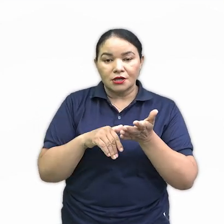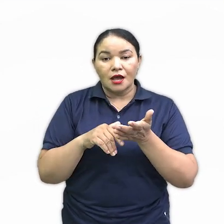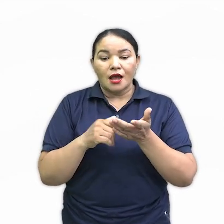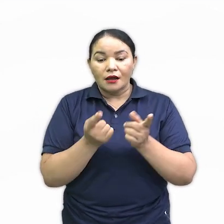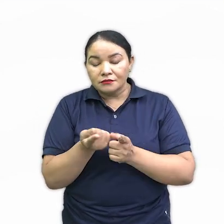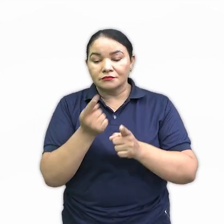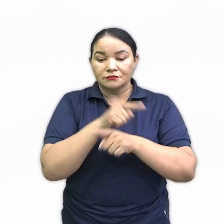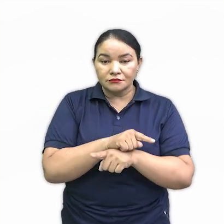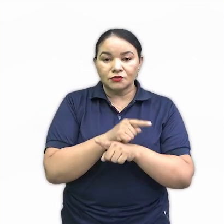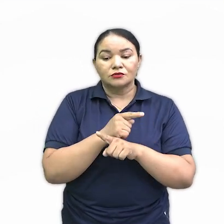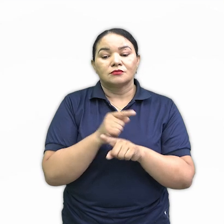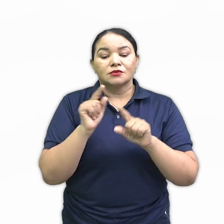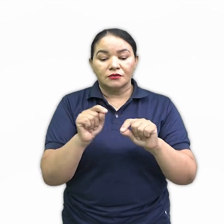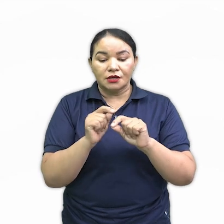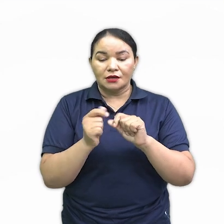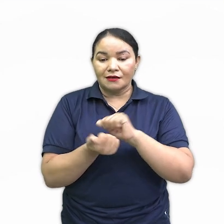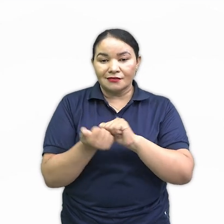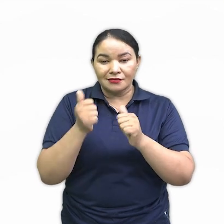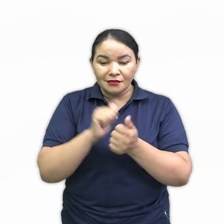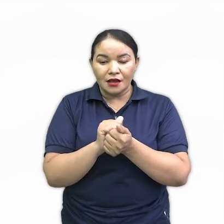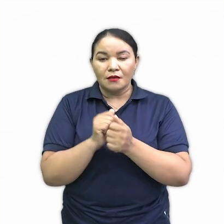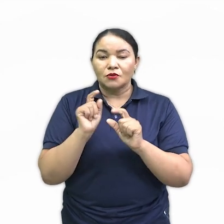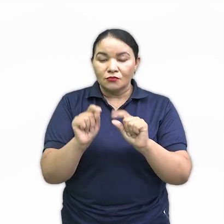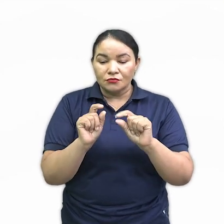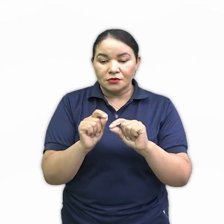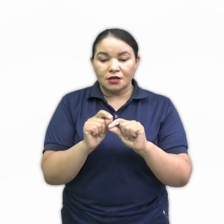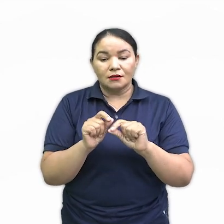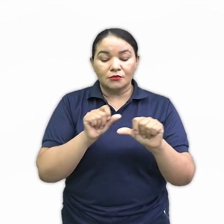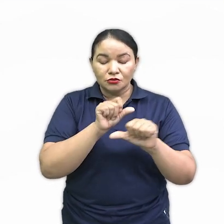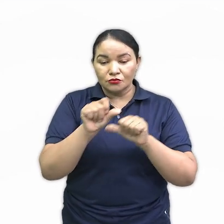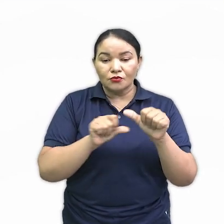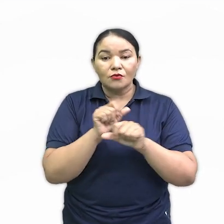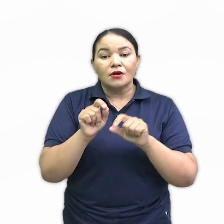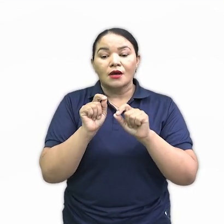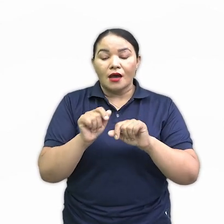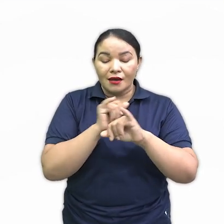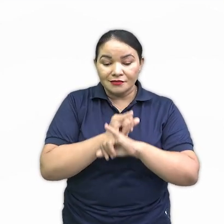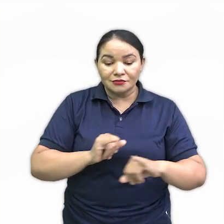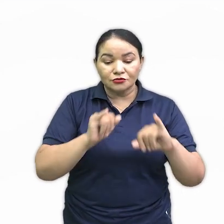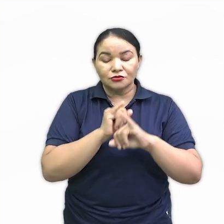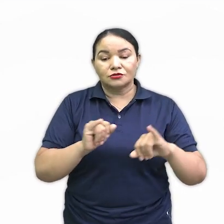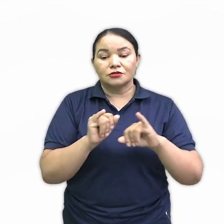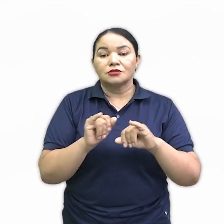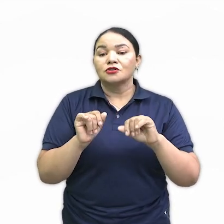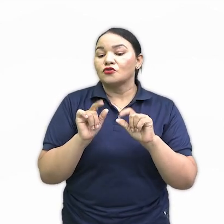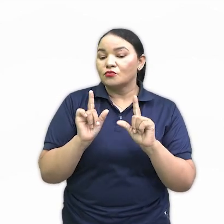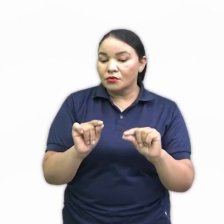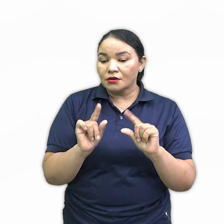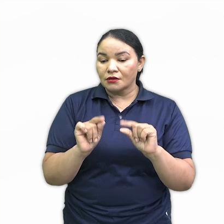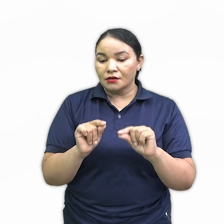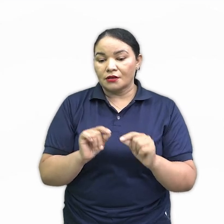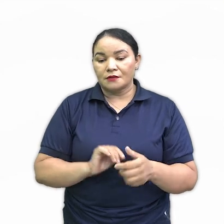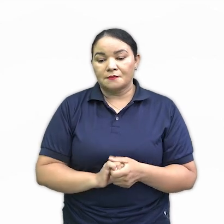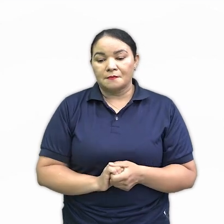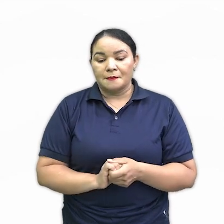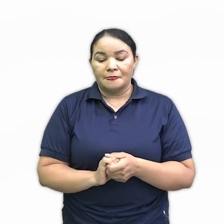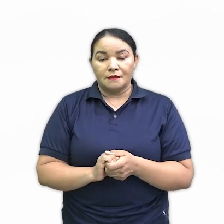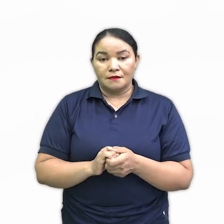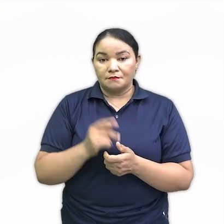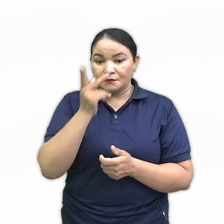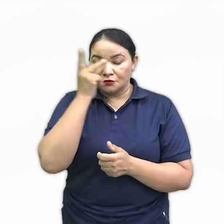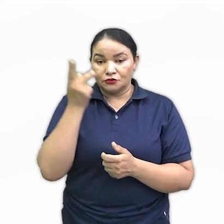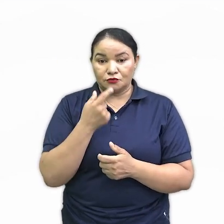possam fazer essa manipulação da mensagem, a manipulação da notícia to the audience, para os leitores, né, para a